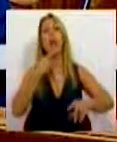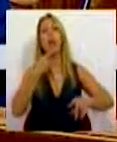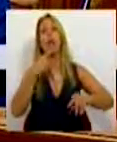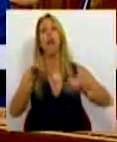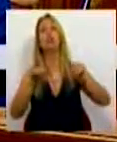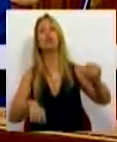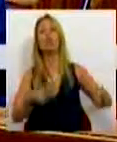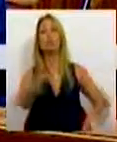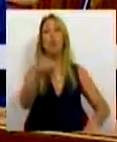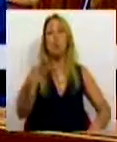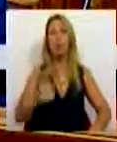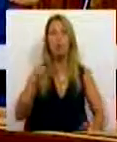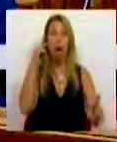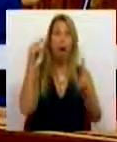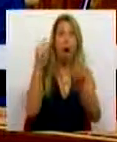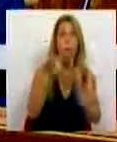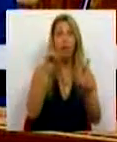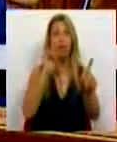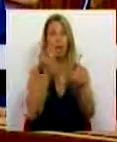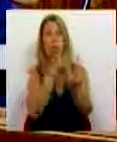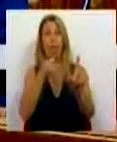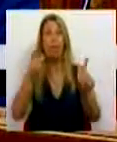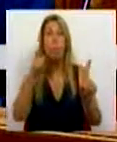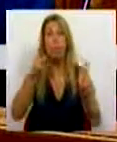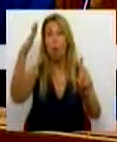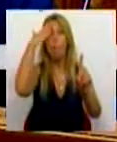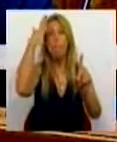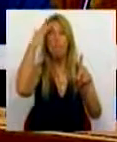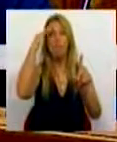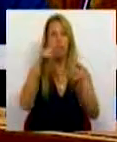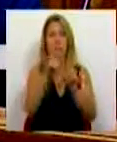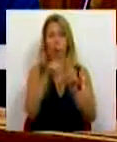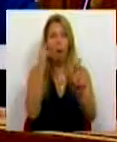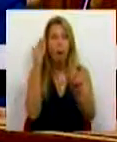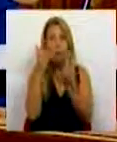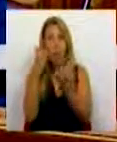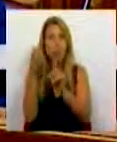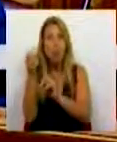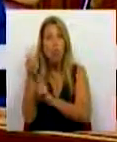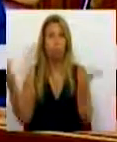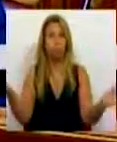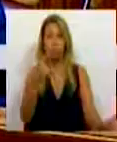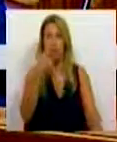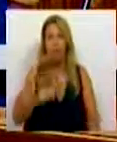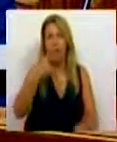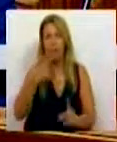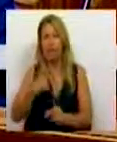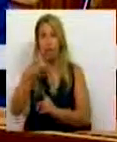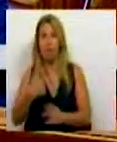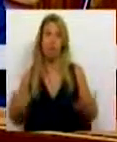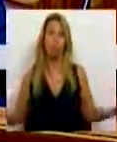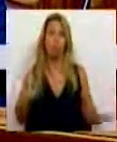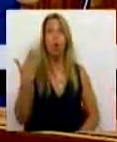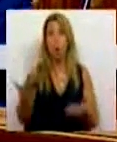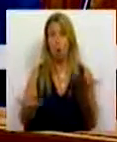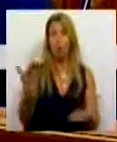única previsão, nem num único compromisso. E isto, já confrontados com o orçamento de 2016, aconteceu,